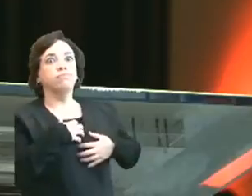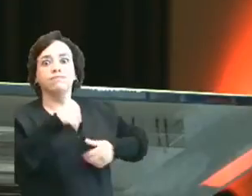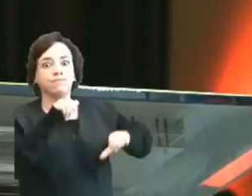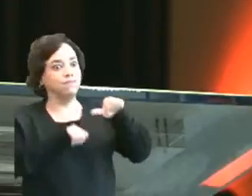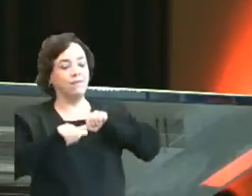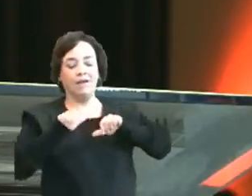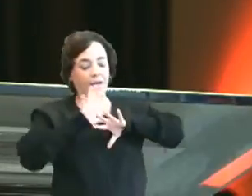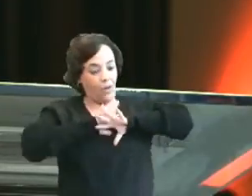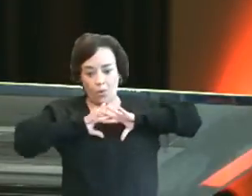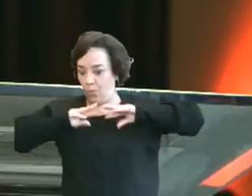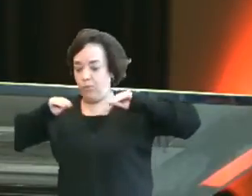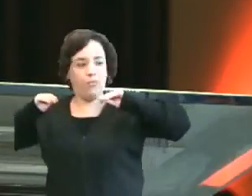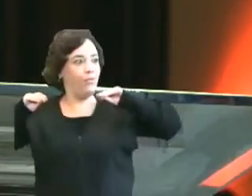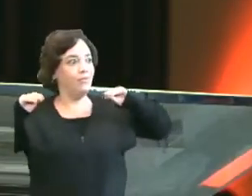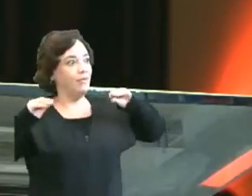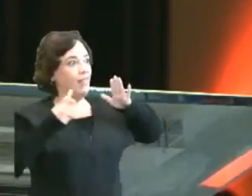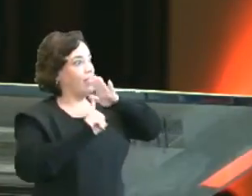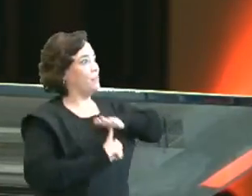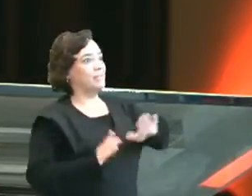a trabalhar.